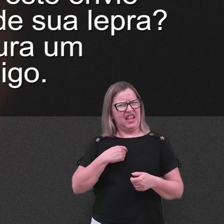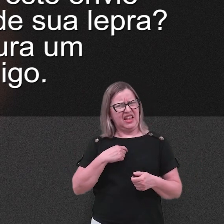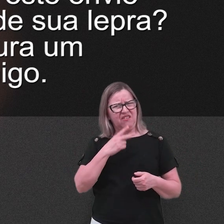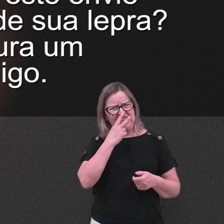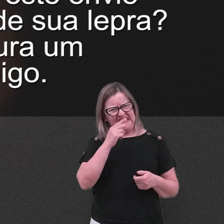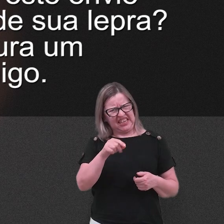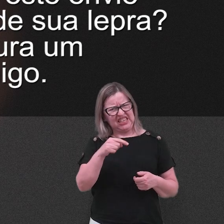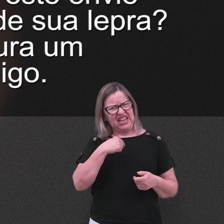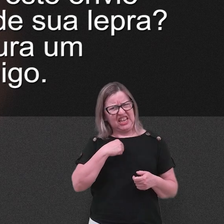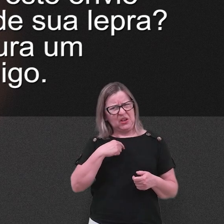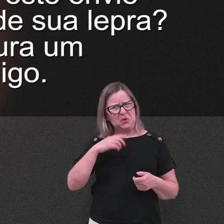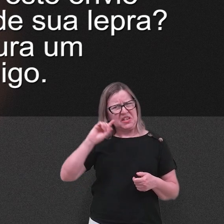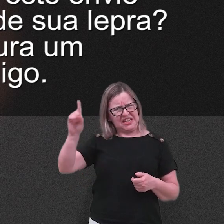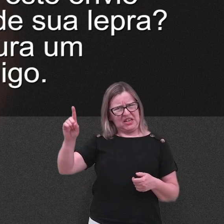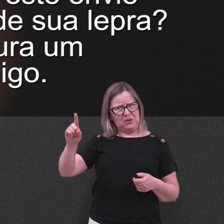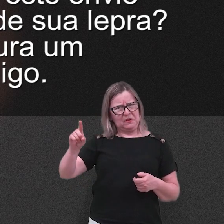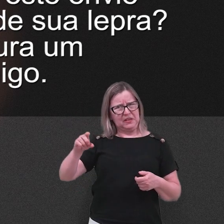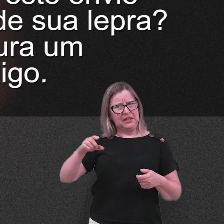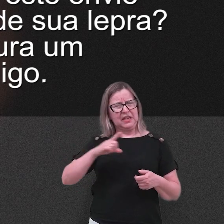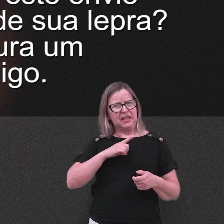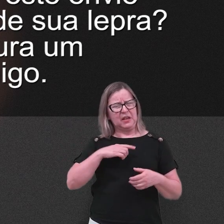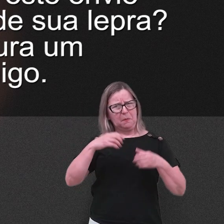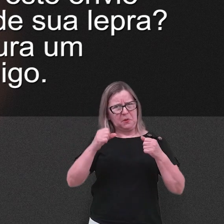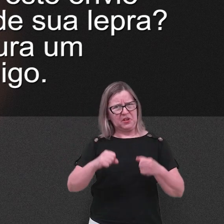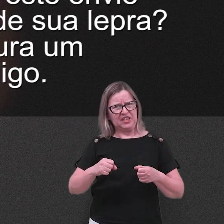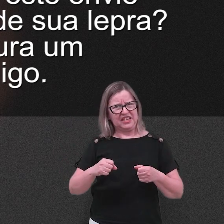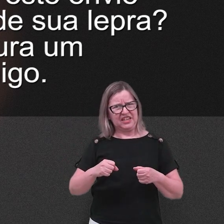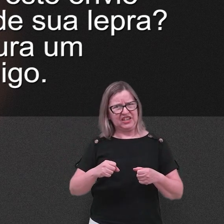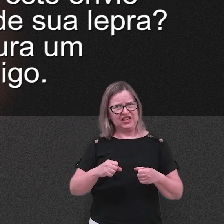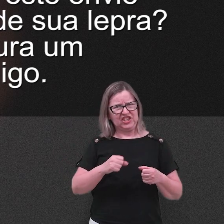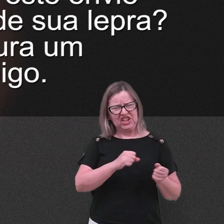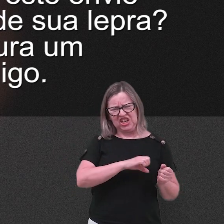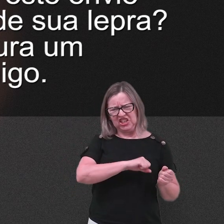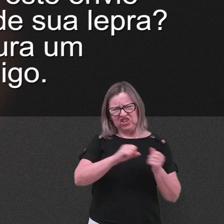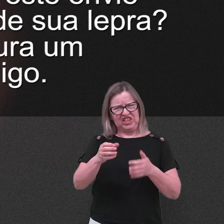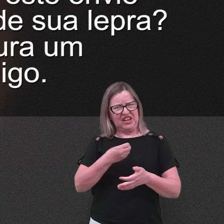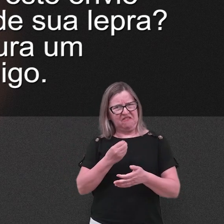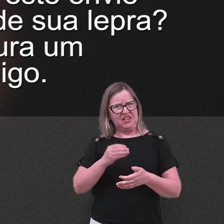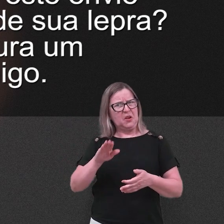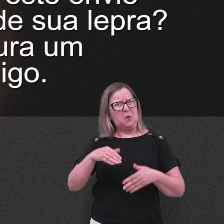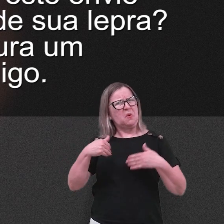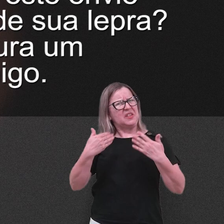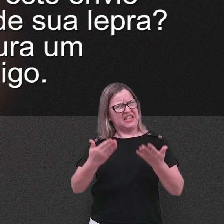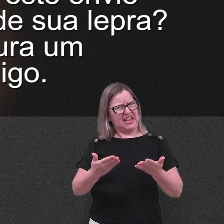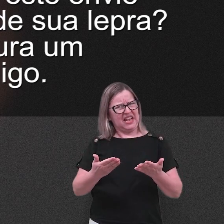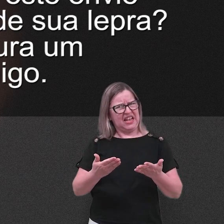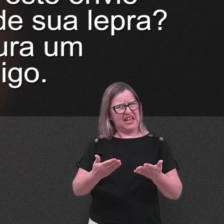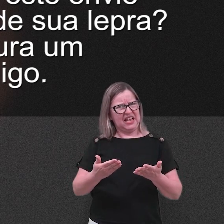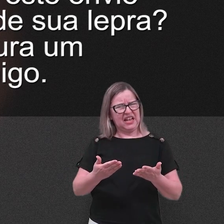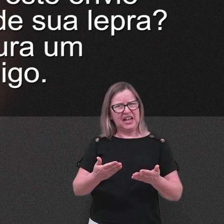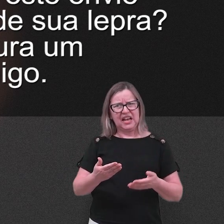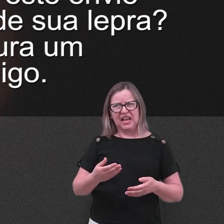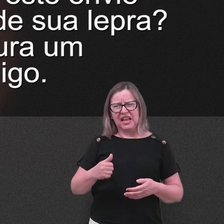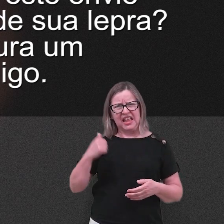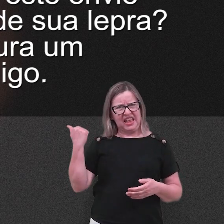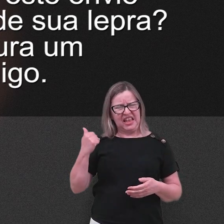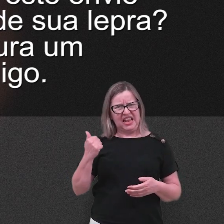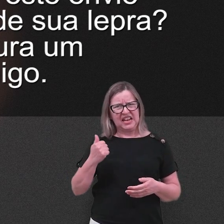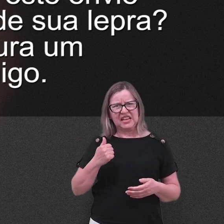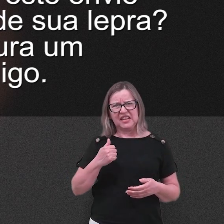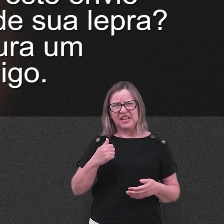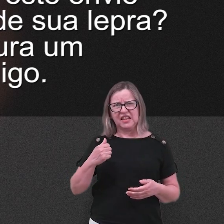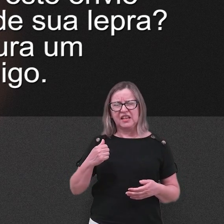de tirar vida ou dá-la, para que este envie a mim um homem para eu curá-lo de